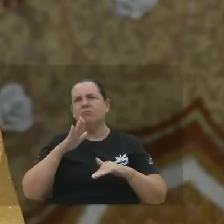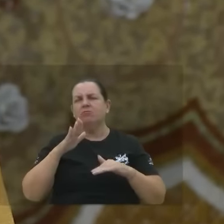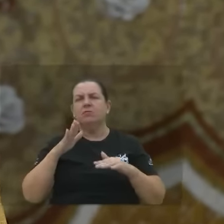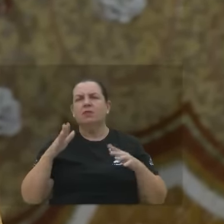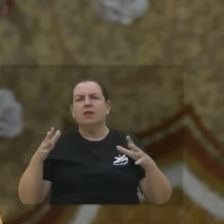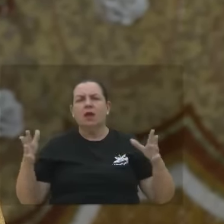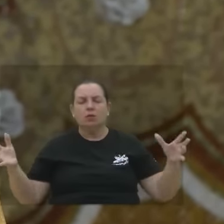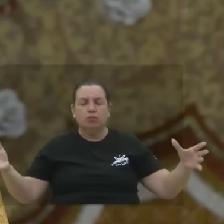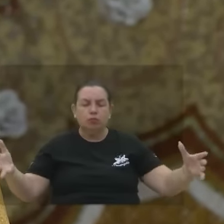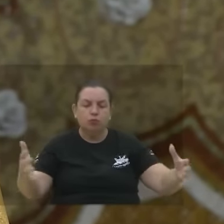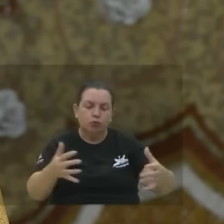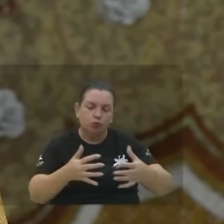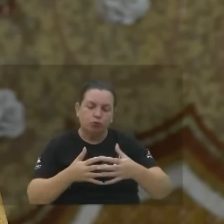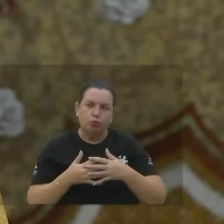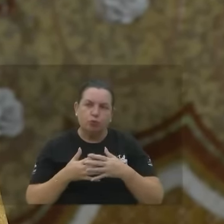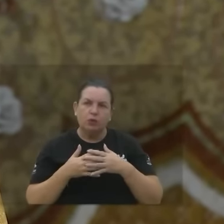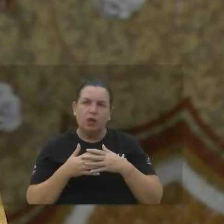colecionadores